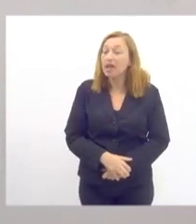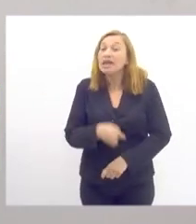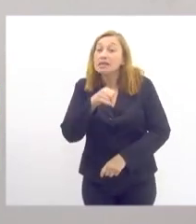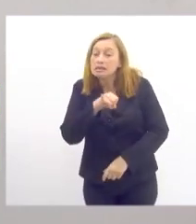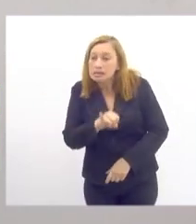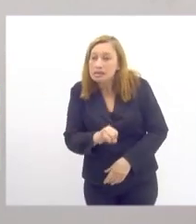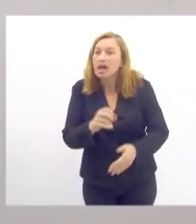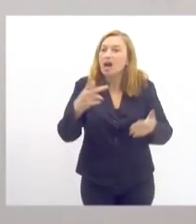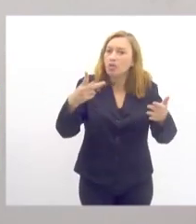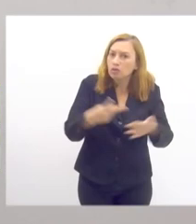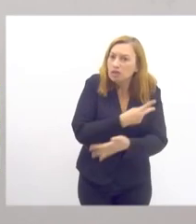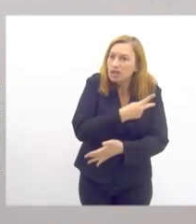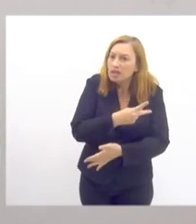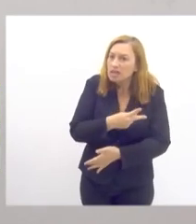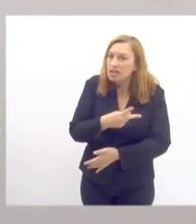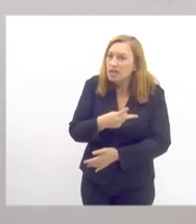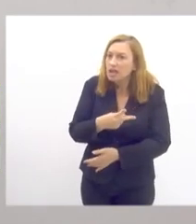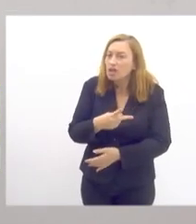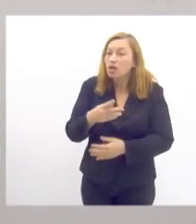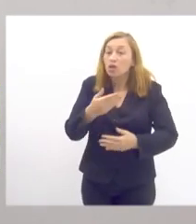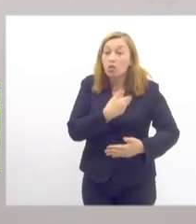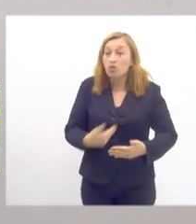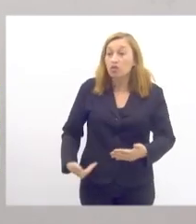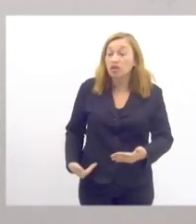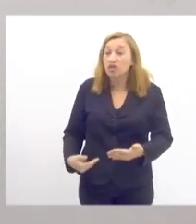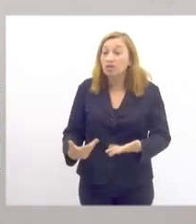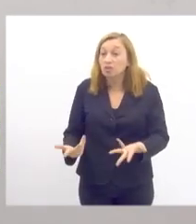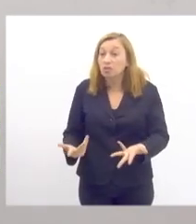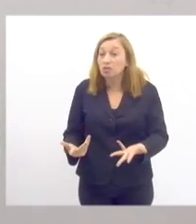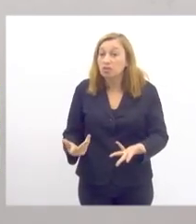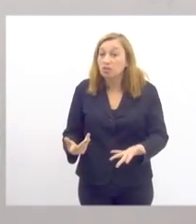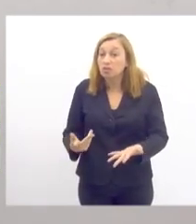for acontecendo isso, induzir o governador ao erro.